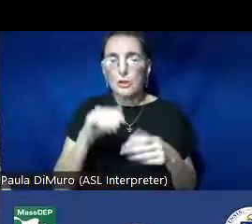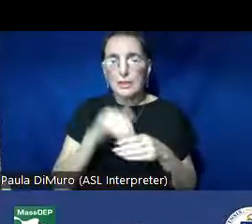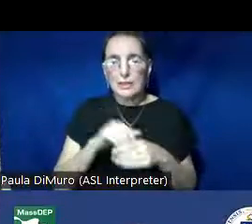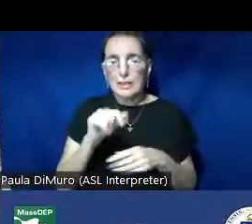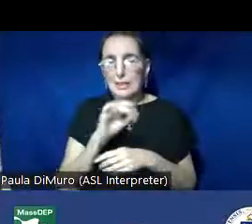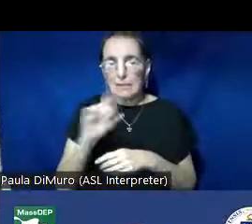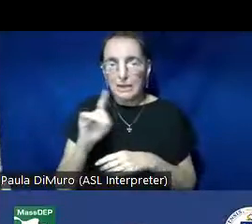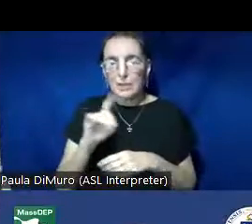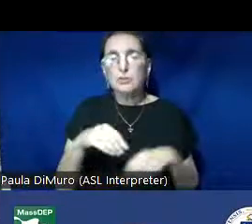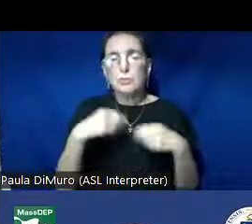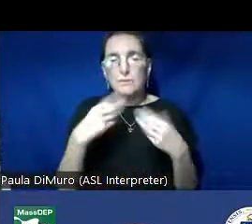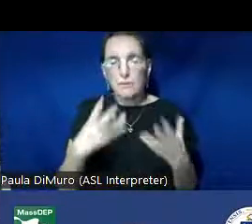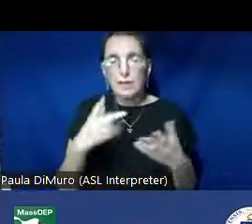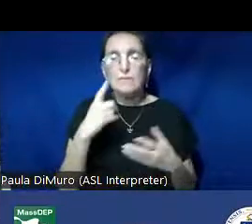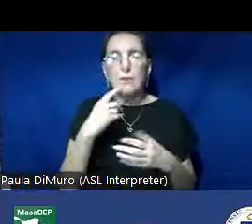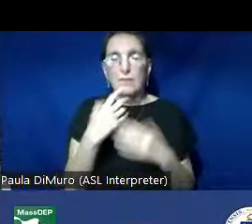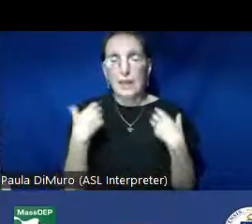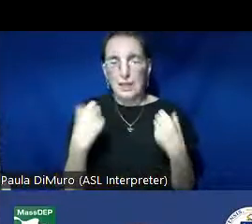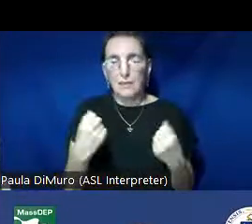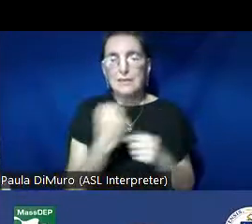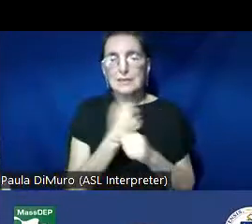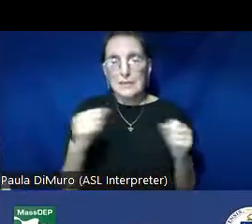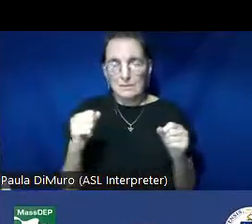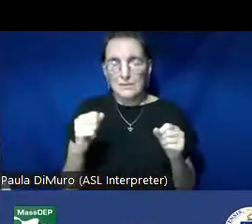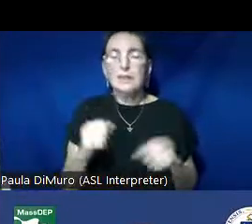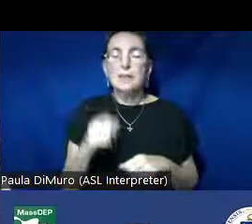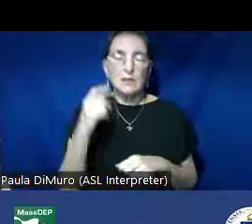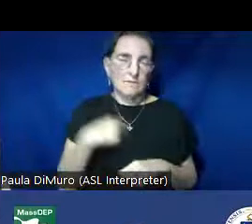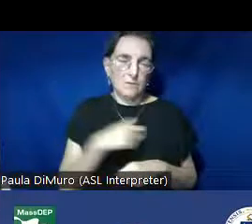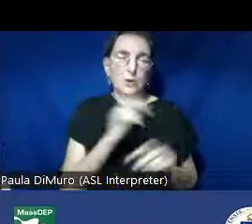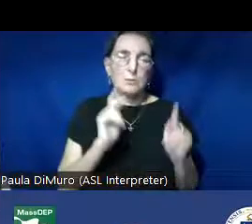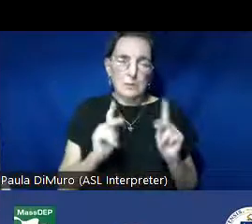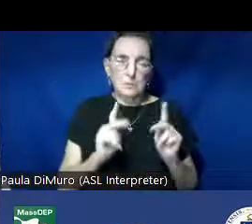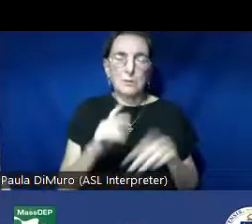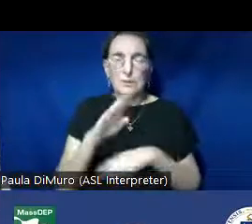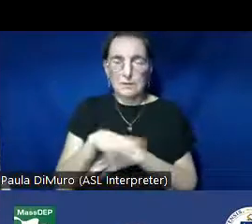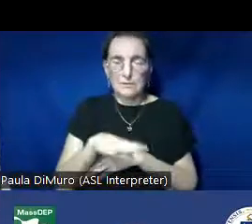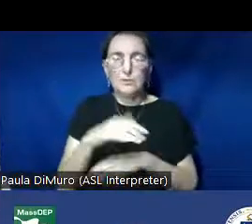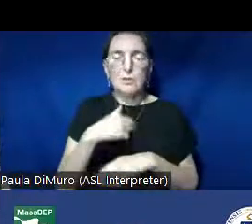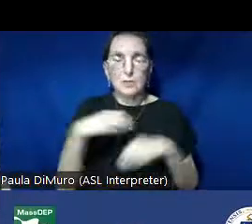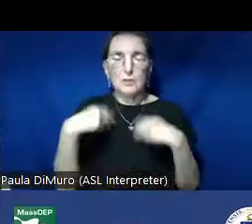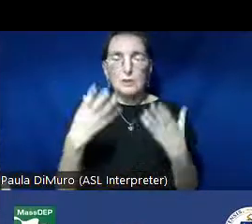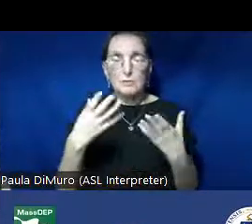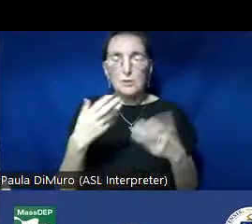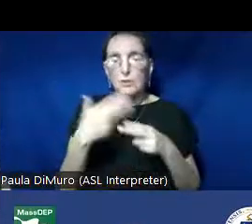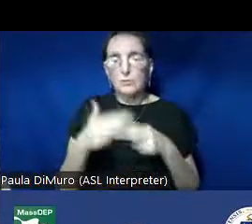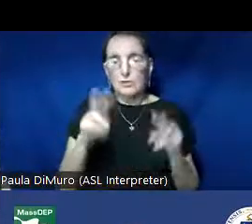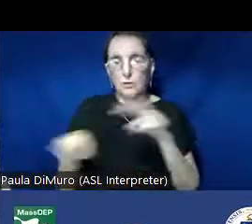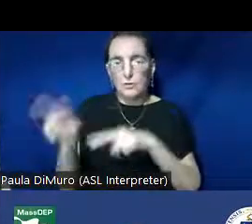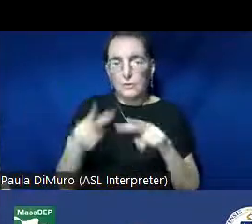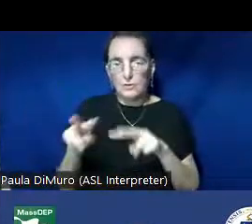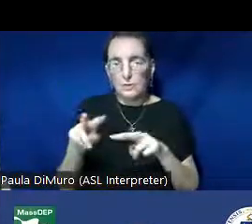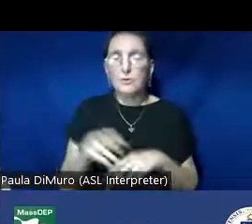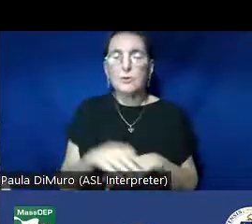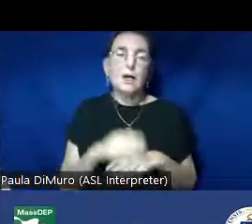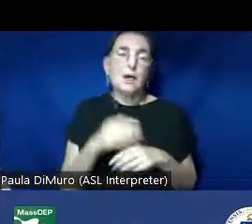overseas que está providencia saúde, segurança, welfare para o nosso povo. É de